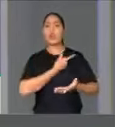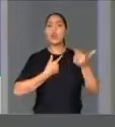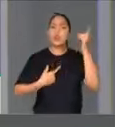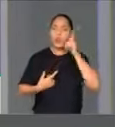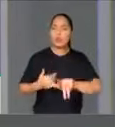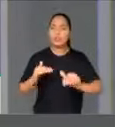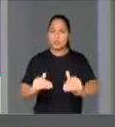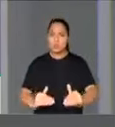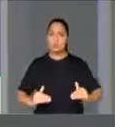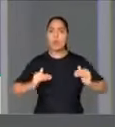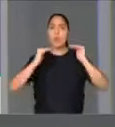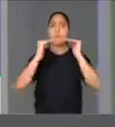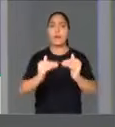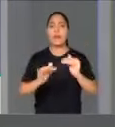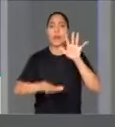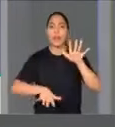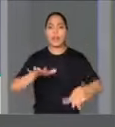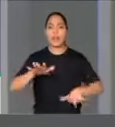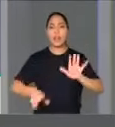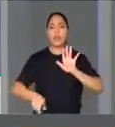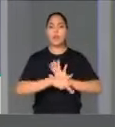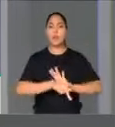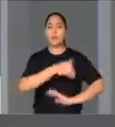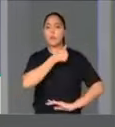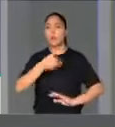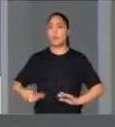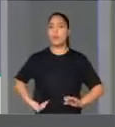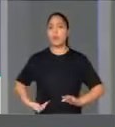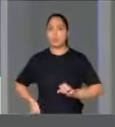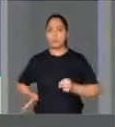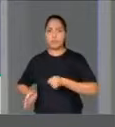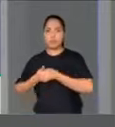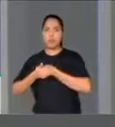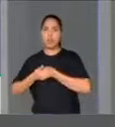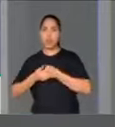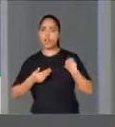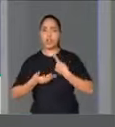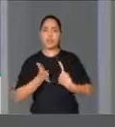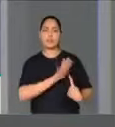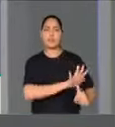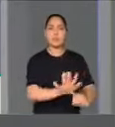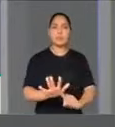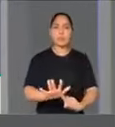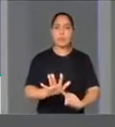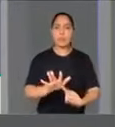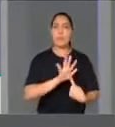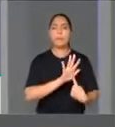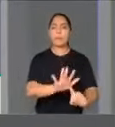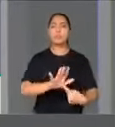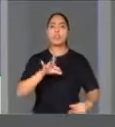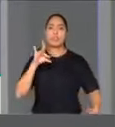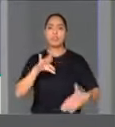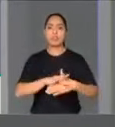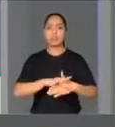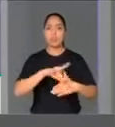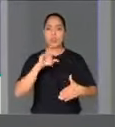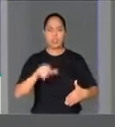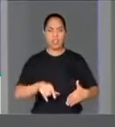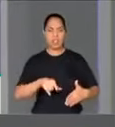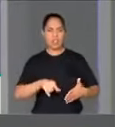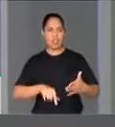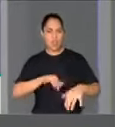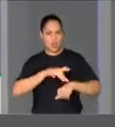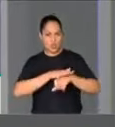situação de omissão do poder público que não dava atenção por entender que era uma doença de viado,